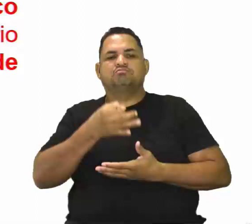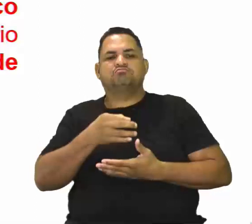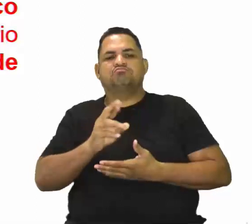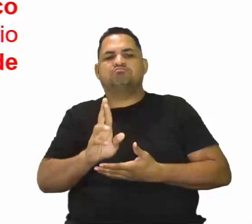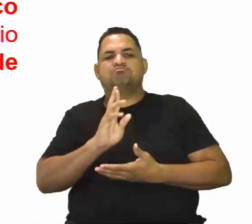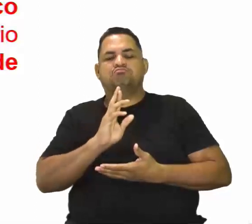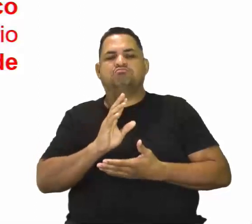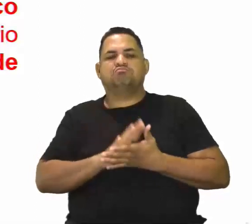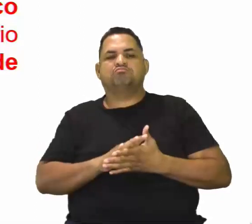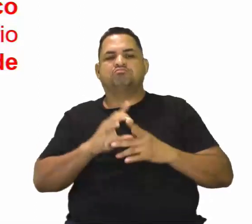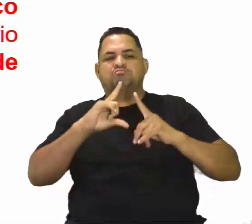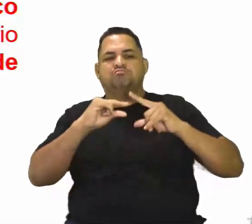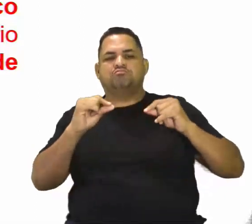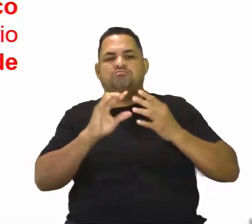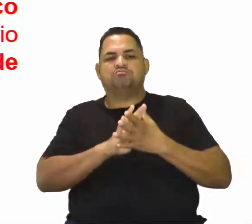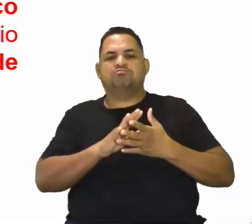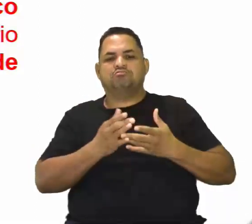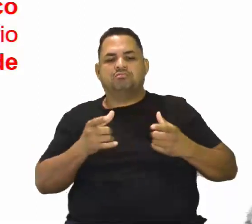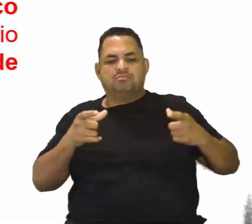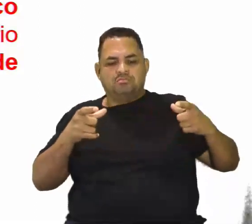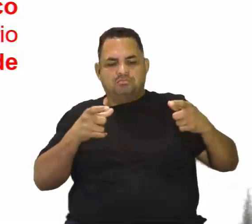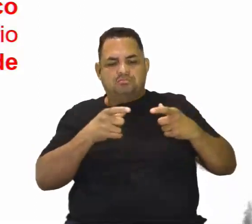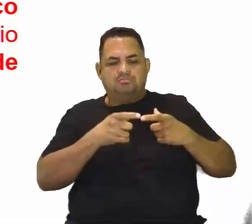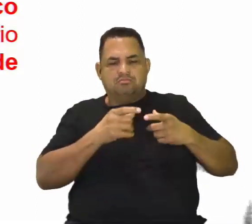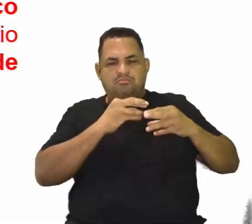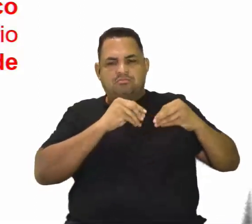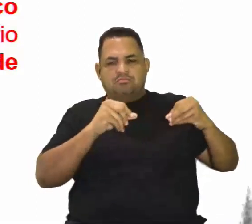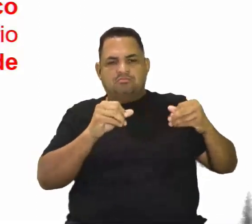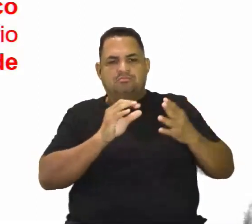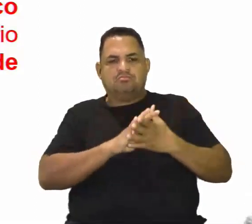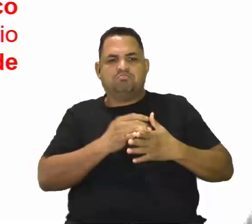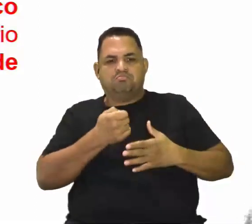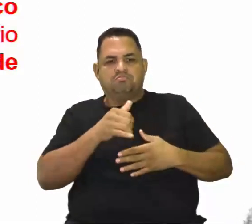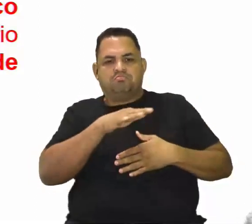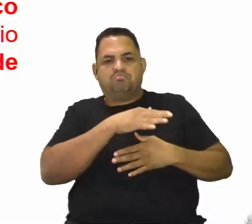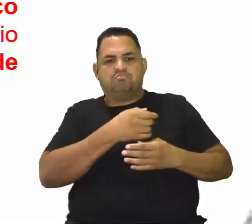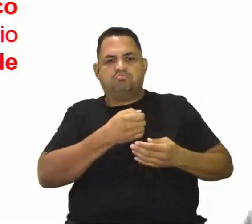justamente o Japão tem um território pequeno, há pouco